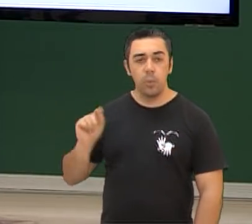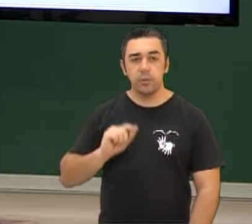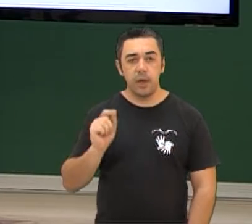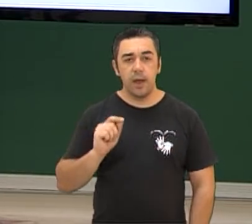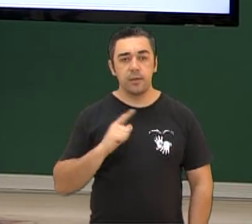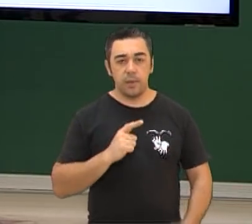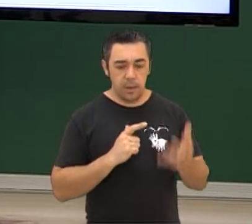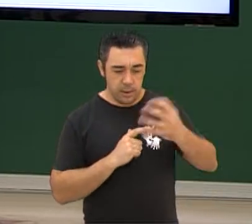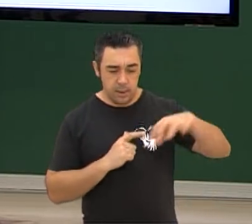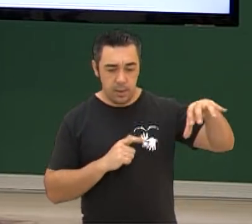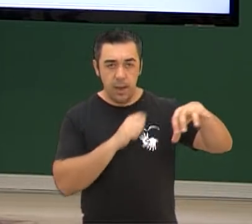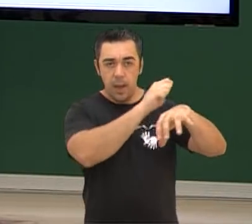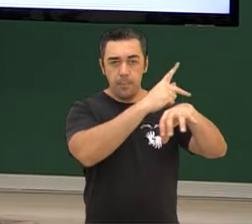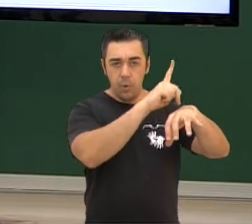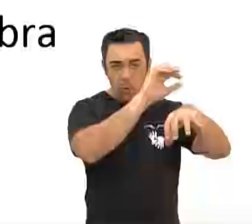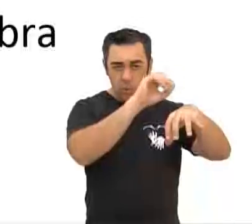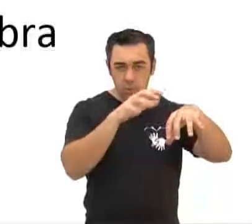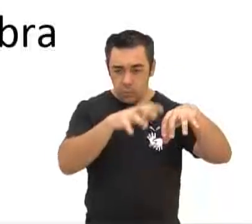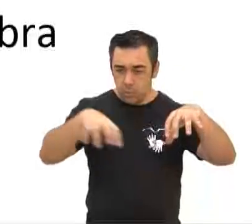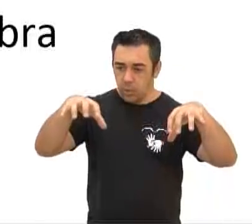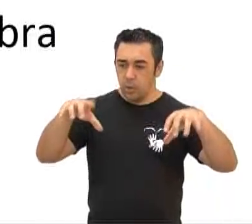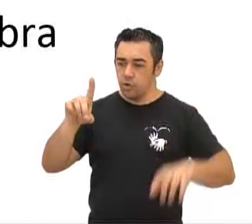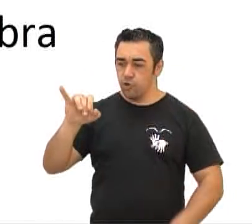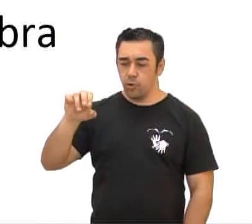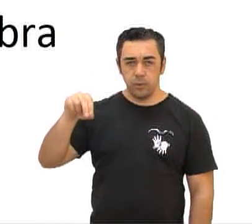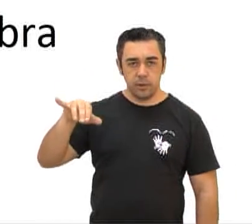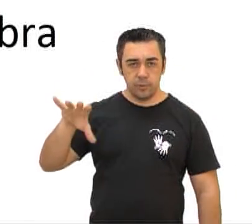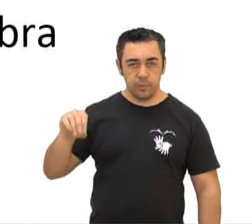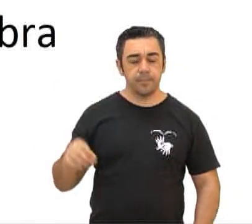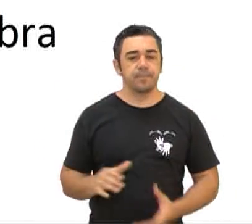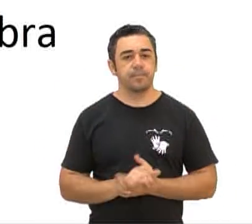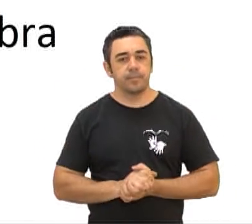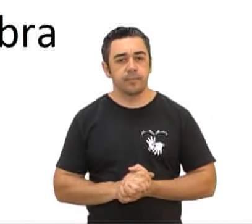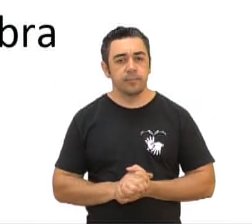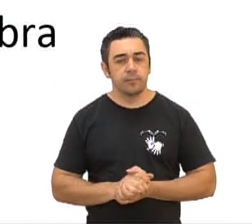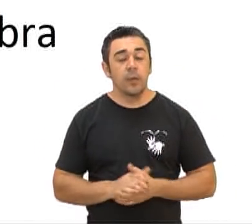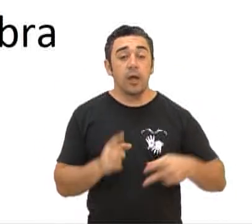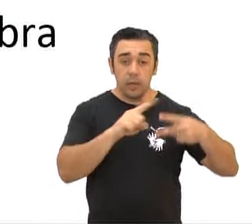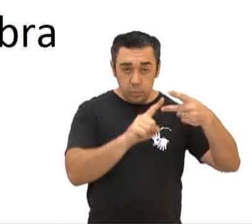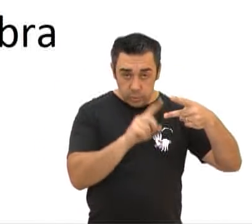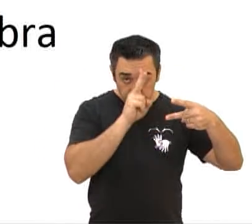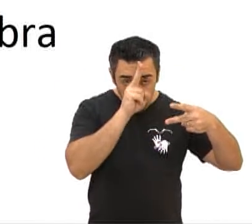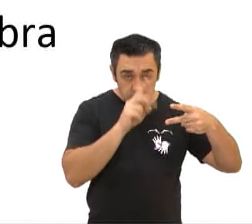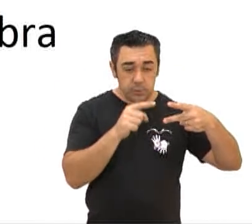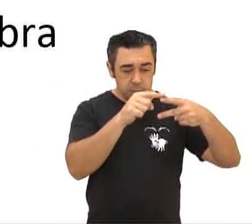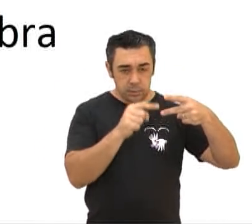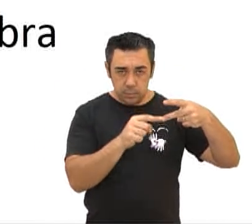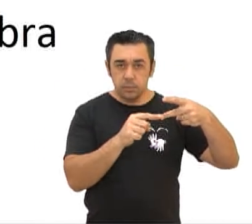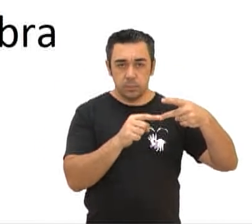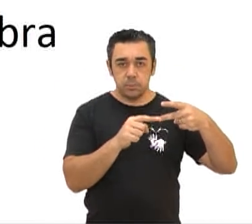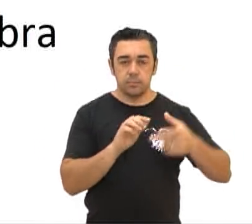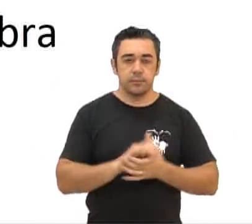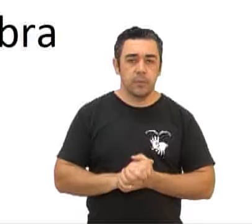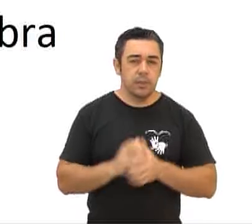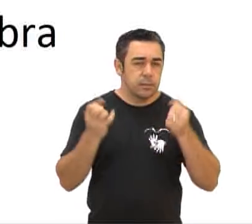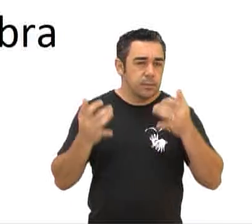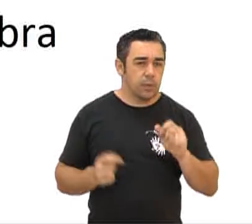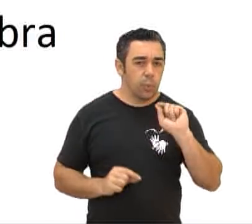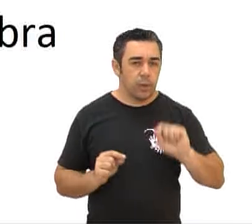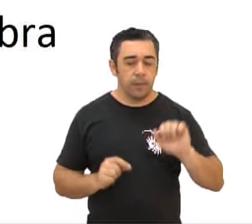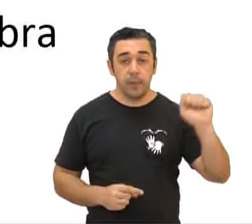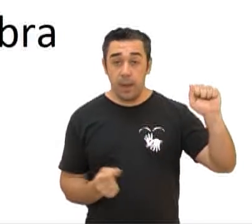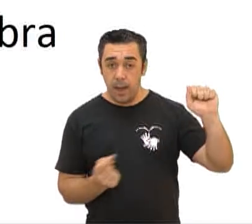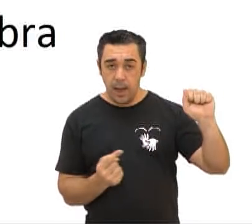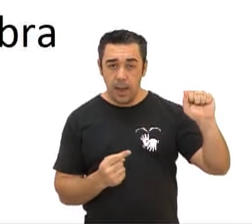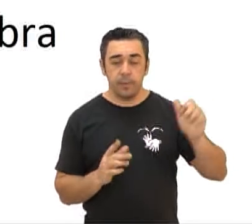Dionísio, tá? Que diz o seguinte, sobre o apolíneo e o dionisíaco. Pode-se dizer que, letra A, o